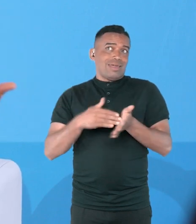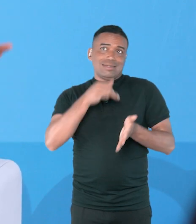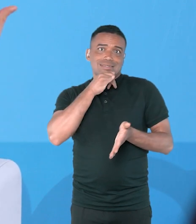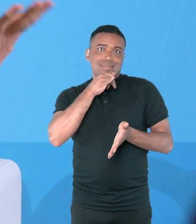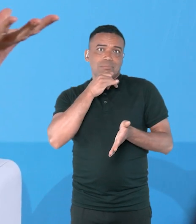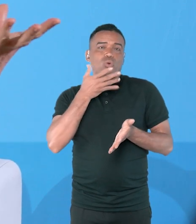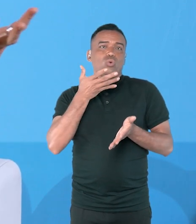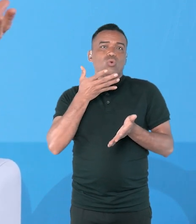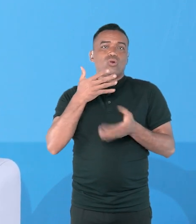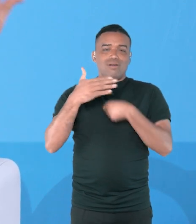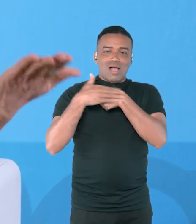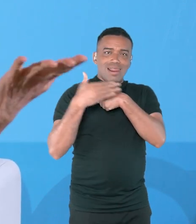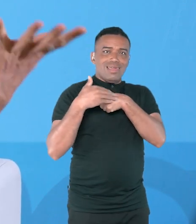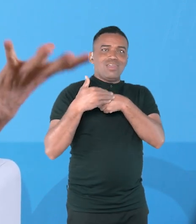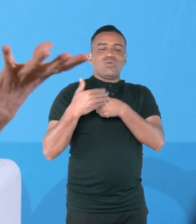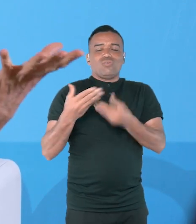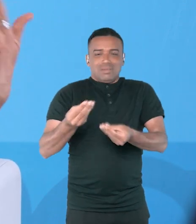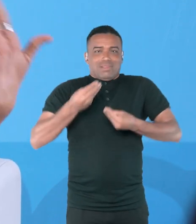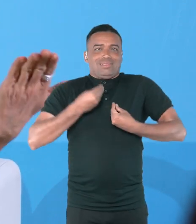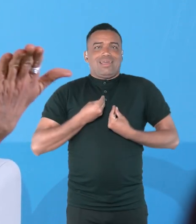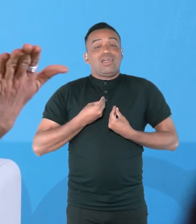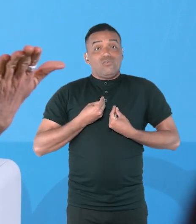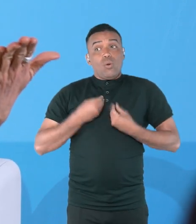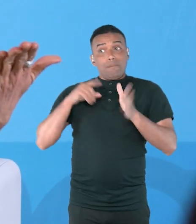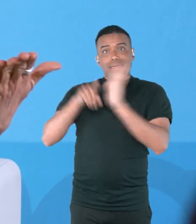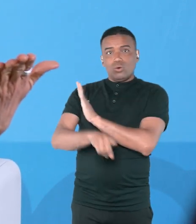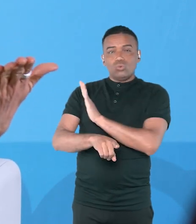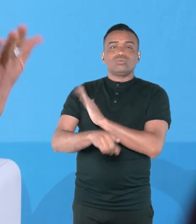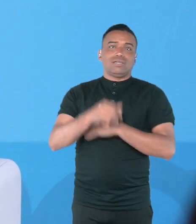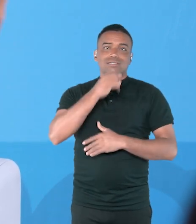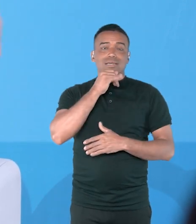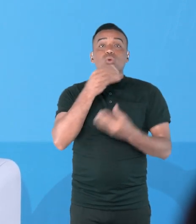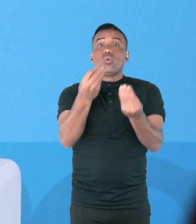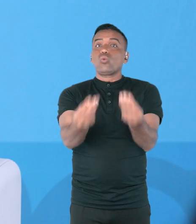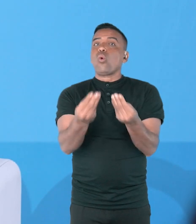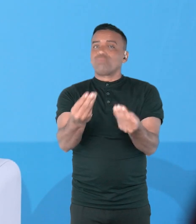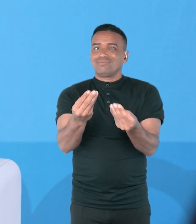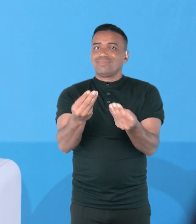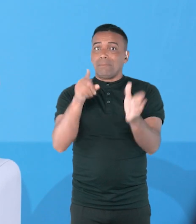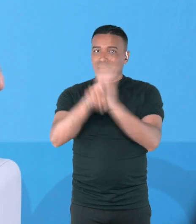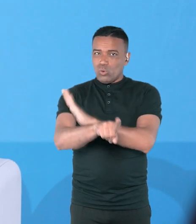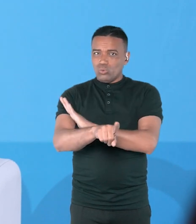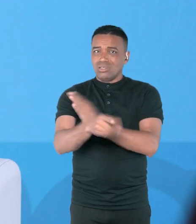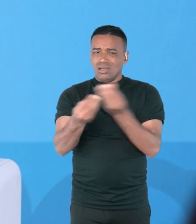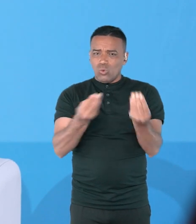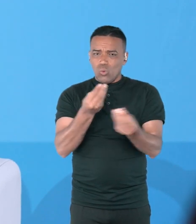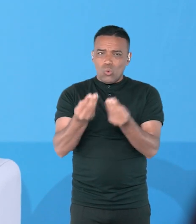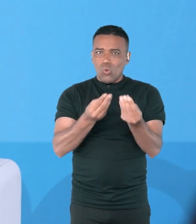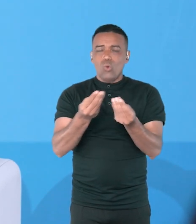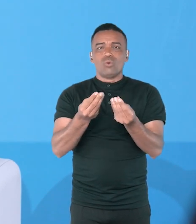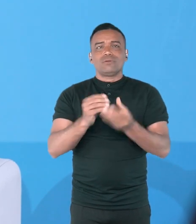transformar seu elogio, muito obrigada, mas eu vou transformar numa pergunta falando como.